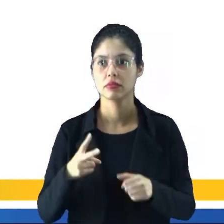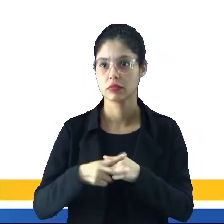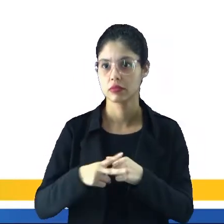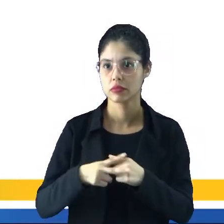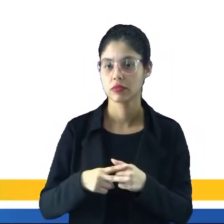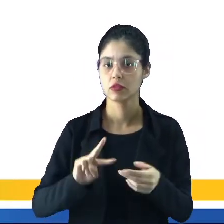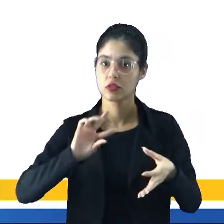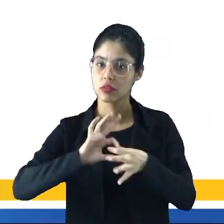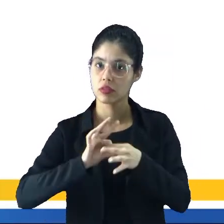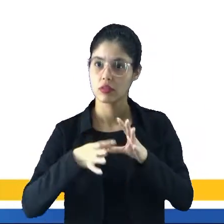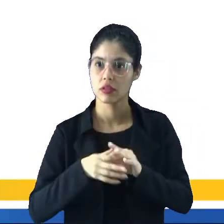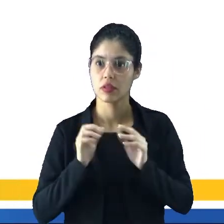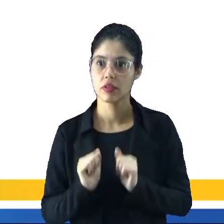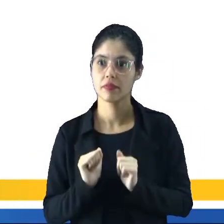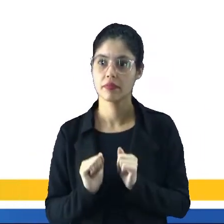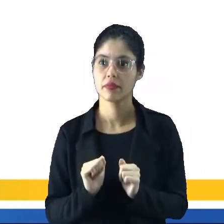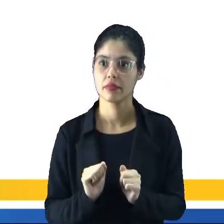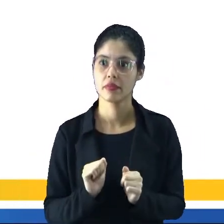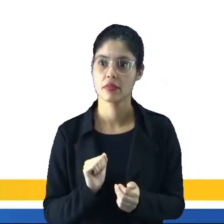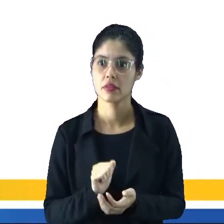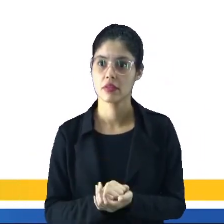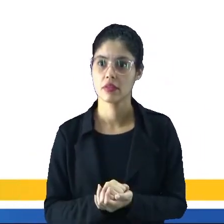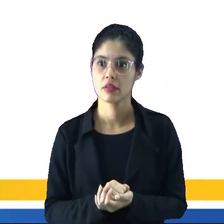Husband, dependendo do contexto, pode ser